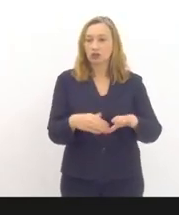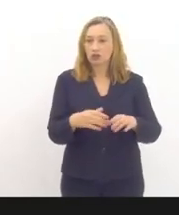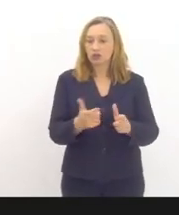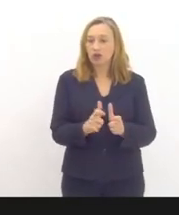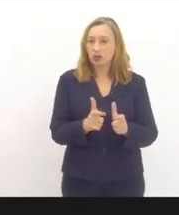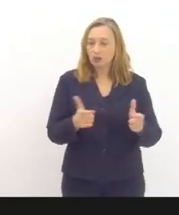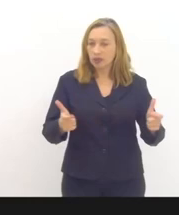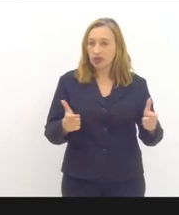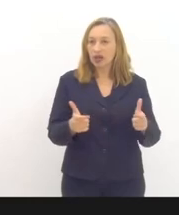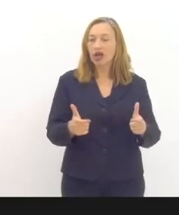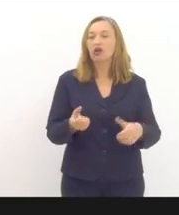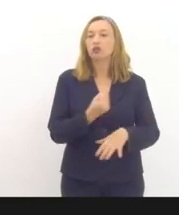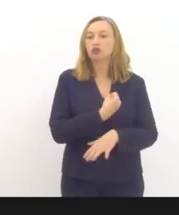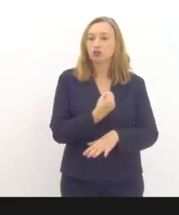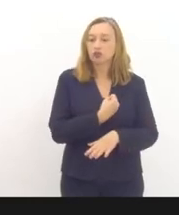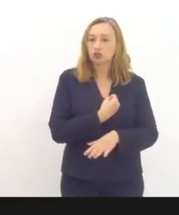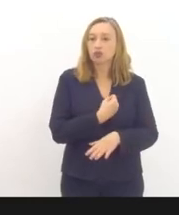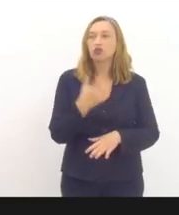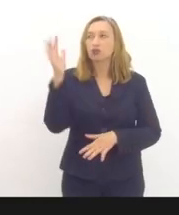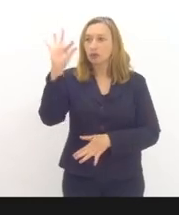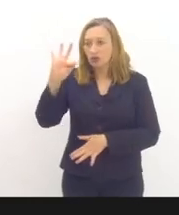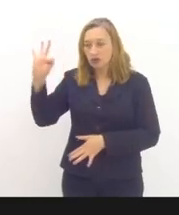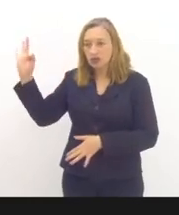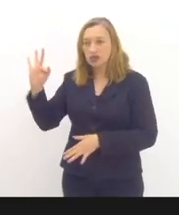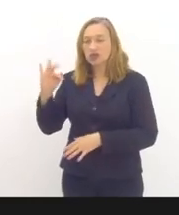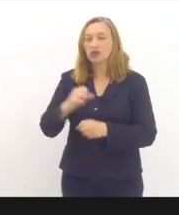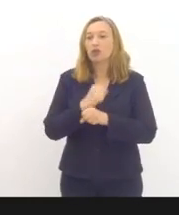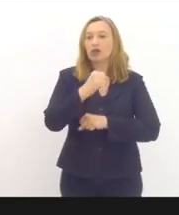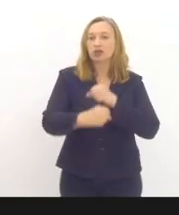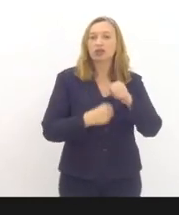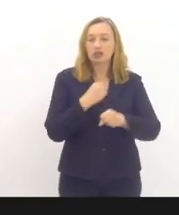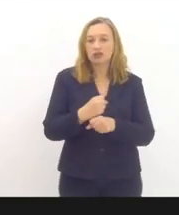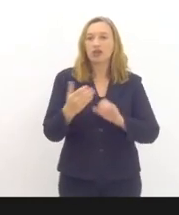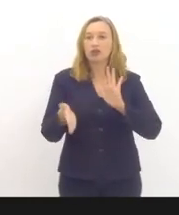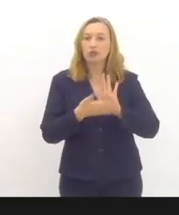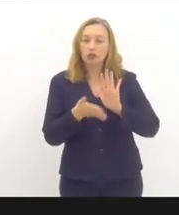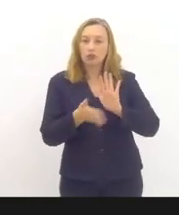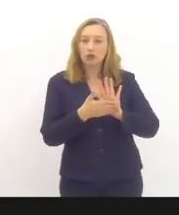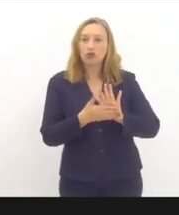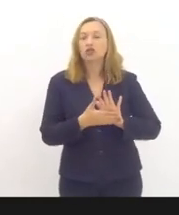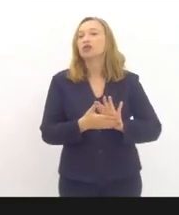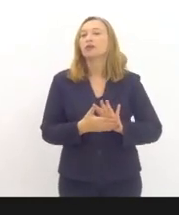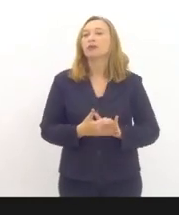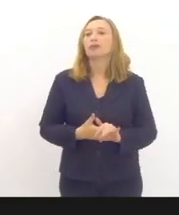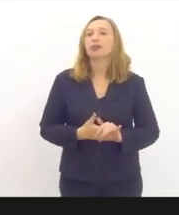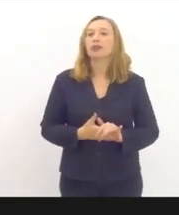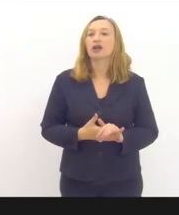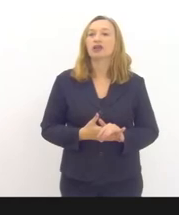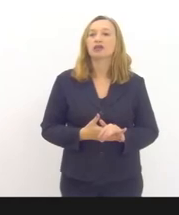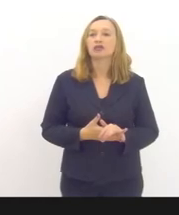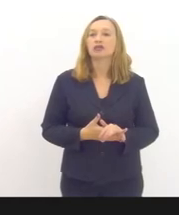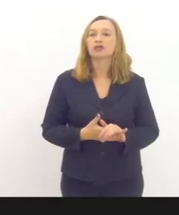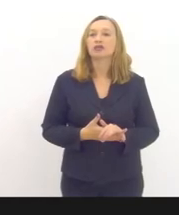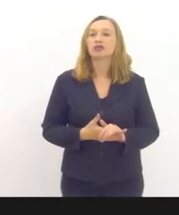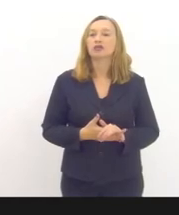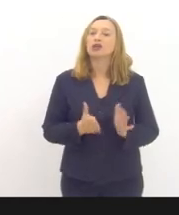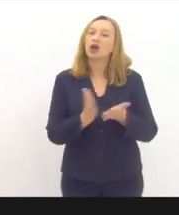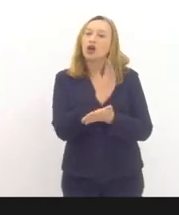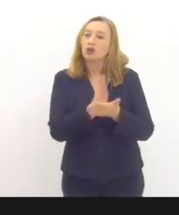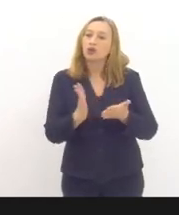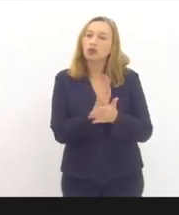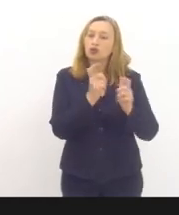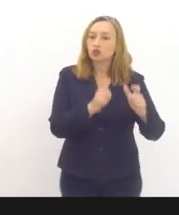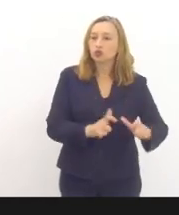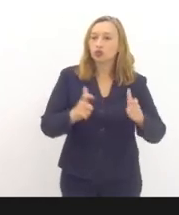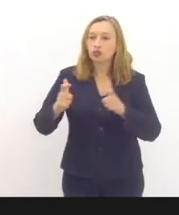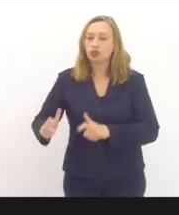número do intercultural para o francês para o próximo ano, é uma proposta, né? E a gente tem alguns locais, como o